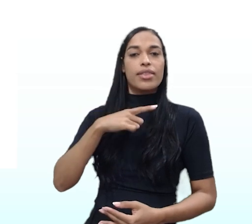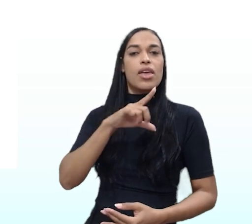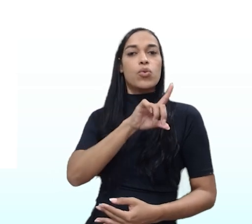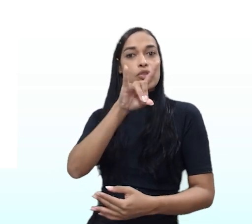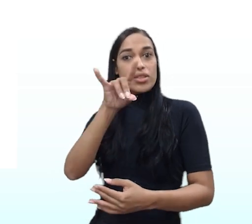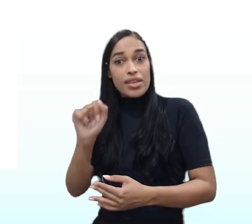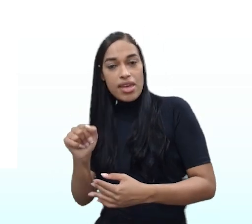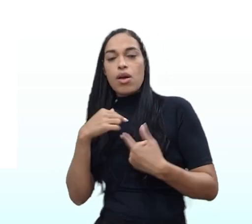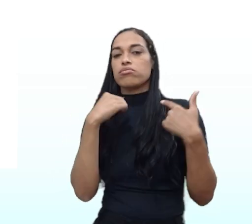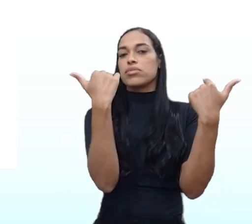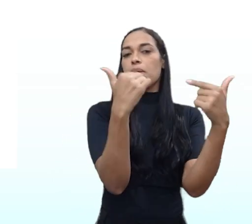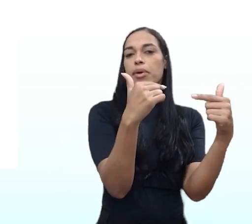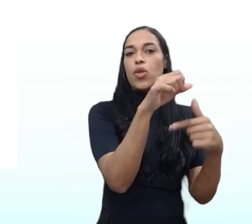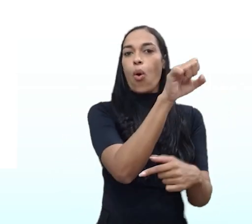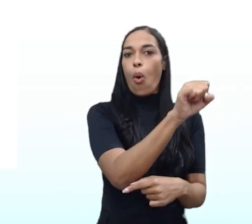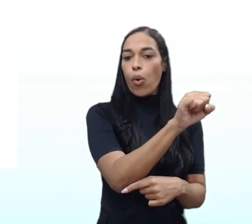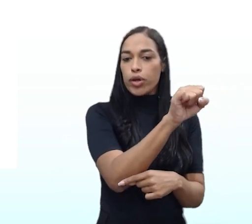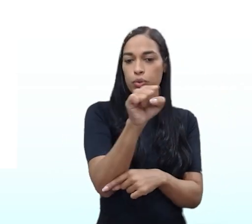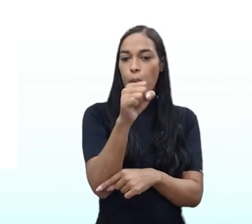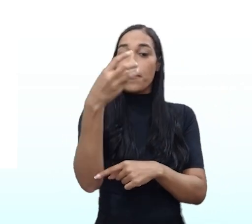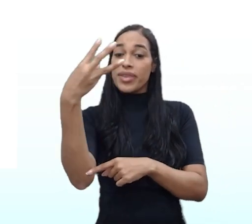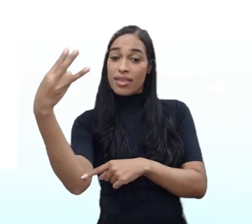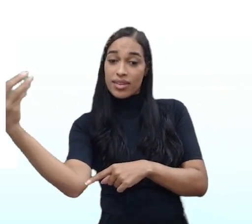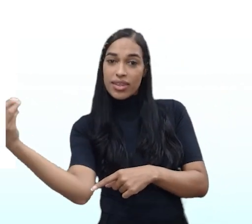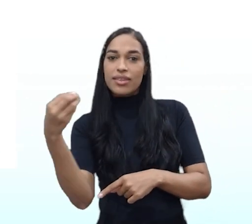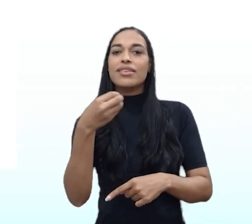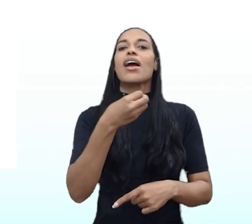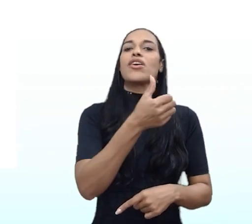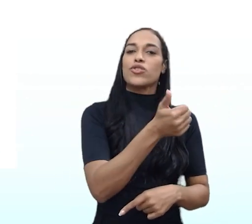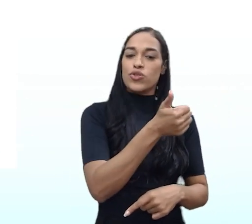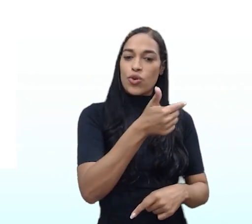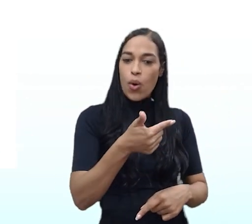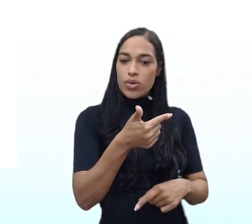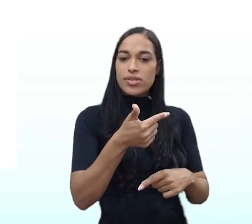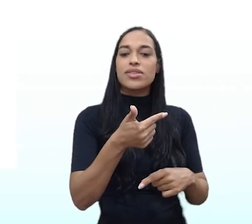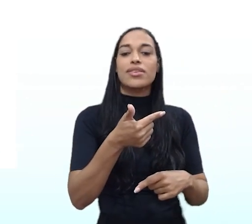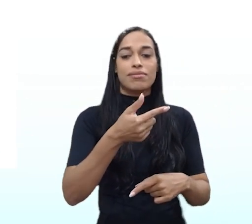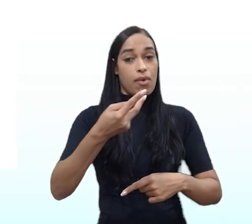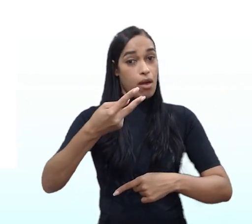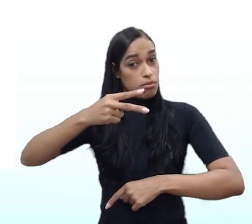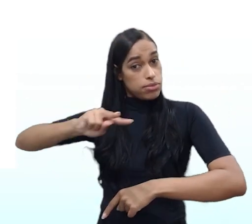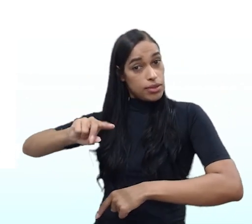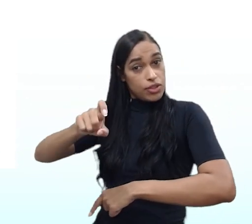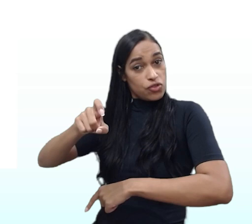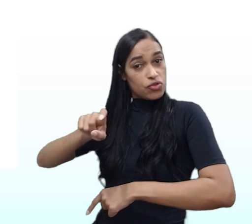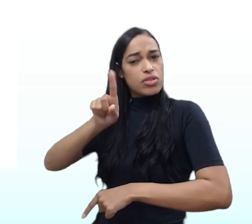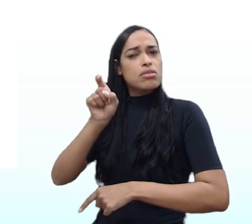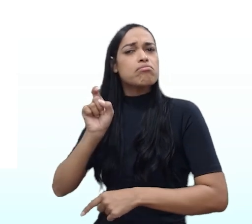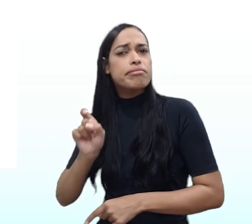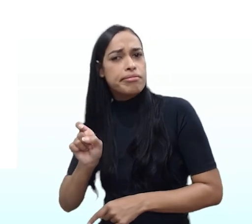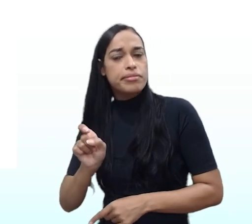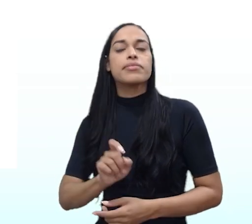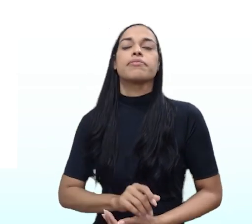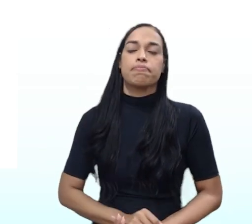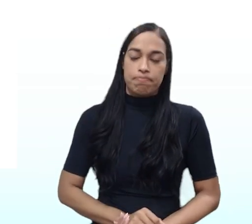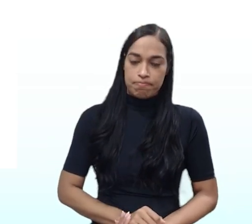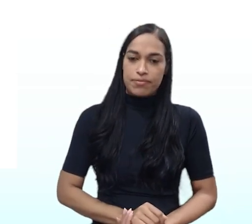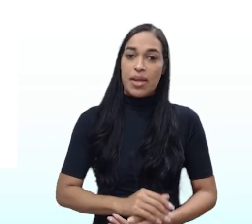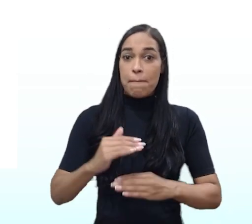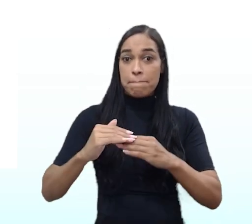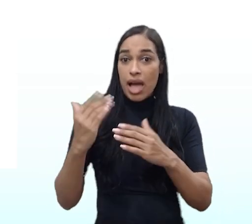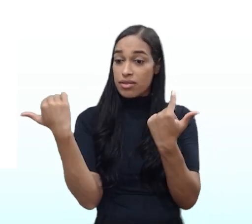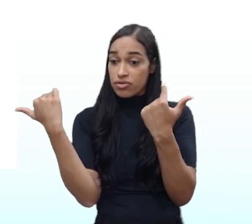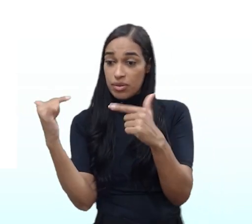temos operário e dias. 8 para 30, 12 para 12. Vou inverter, tá? 12 para x.